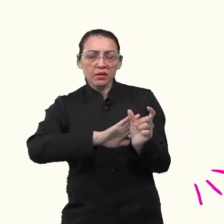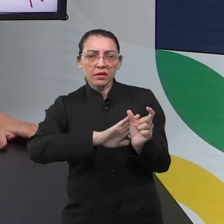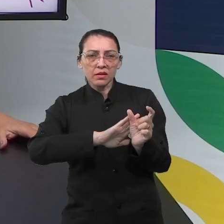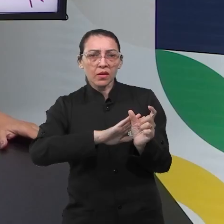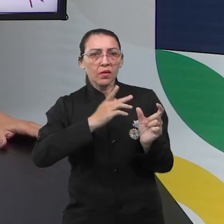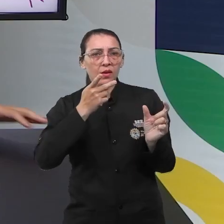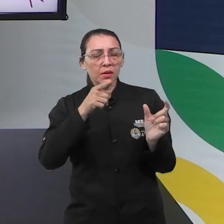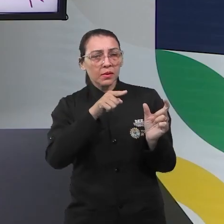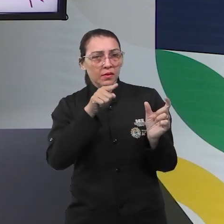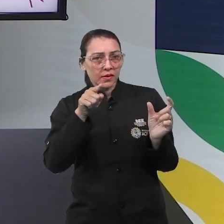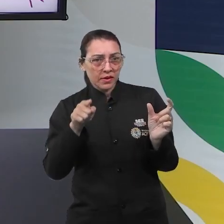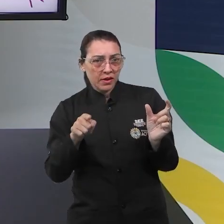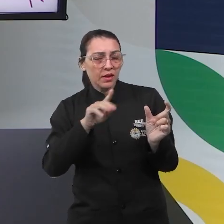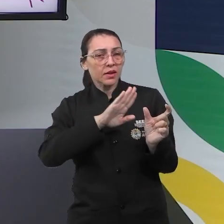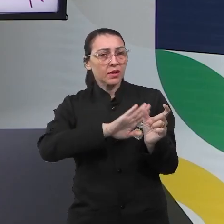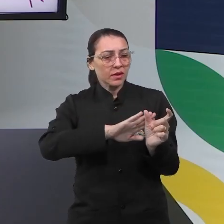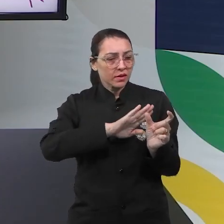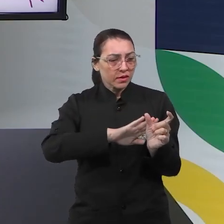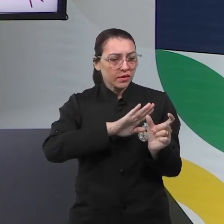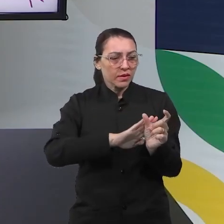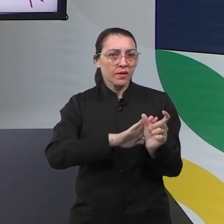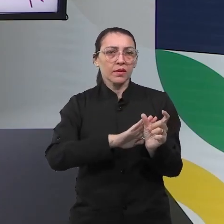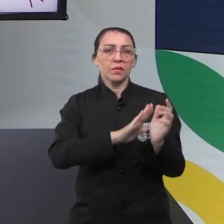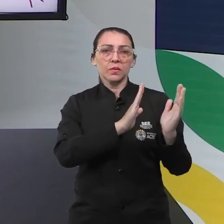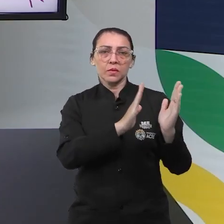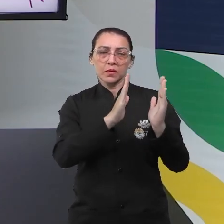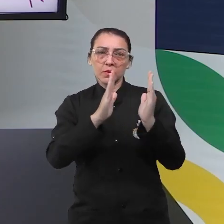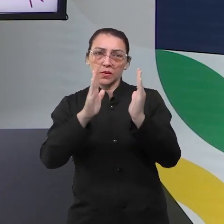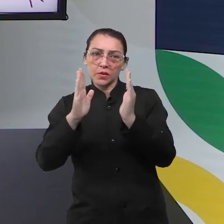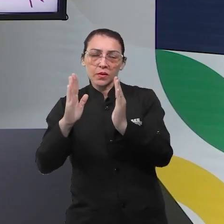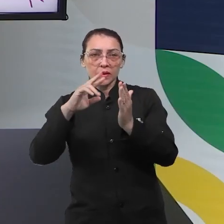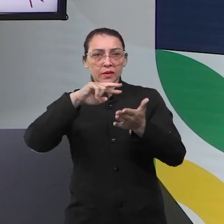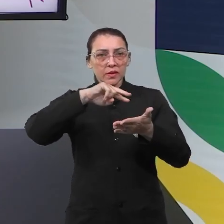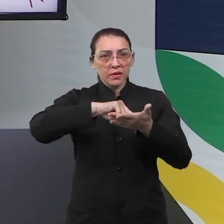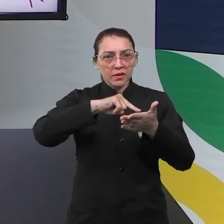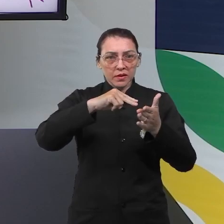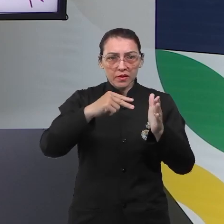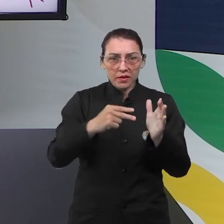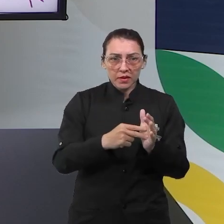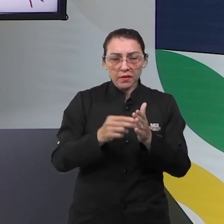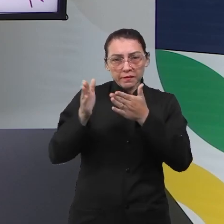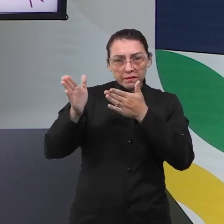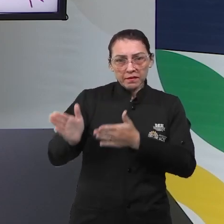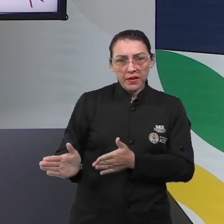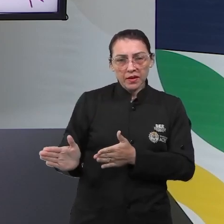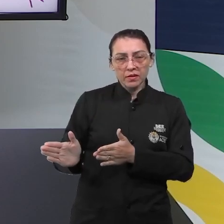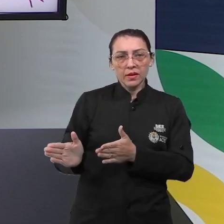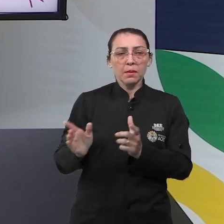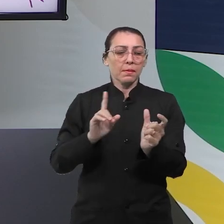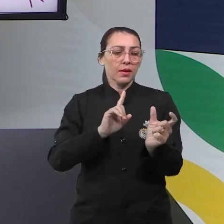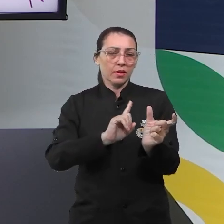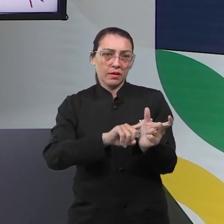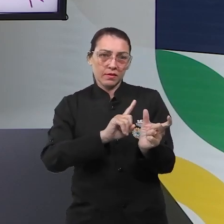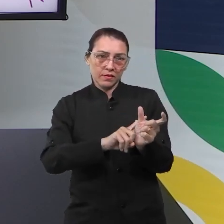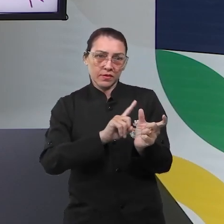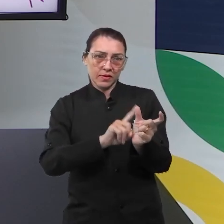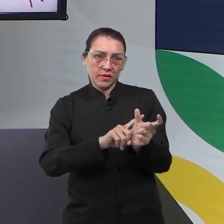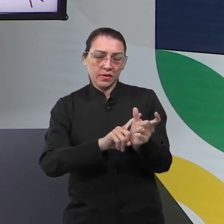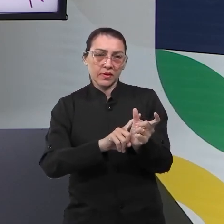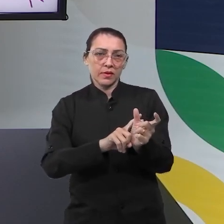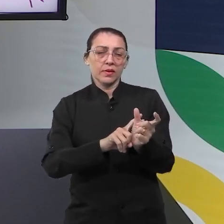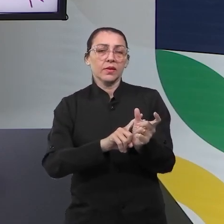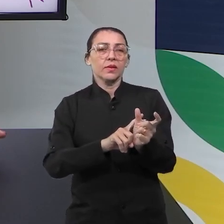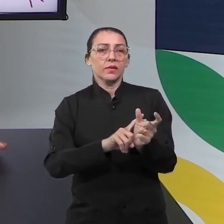Eu falei para vocês que a denotação ela vai seguir o quê? O seu significado fiel da palavra. Vai seguir